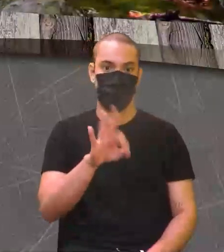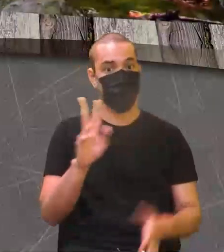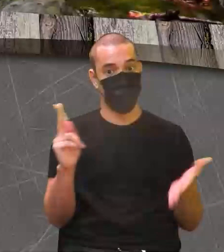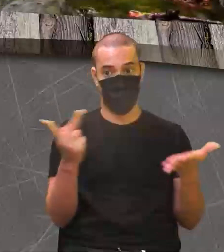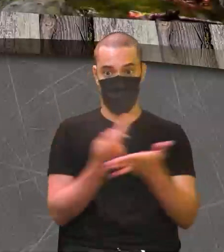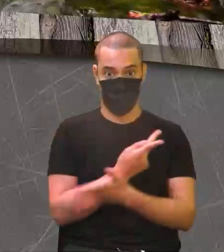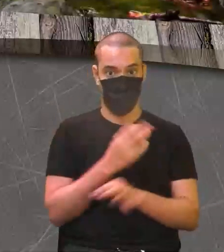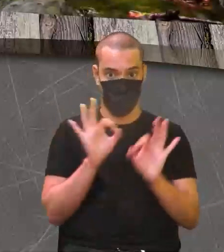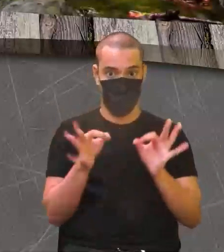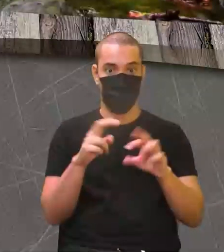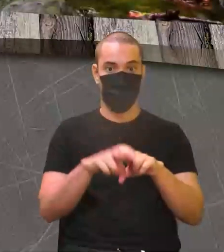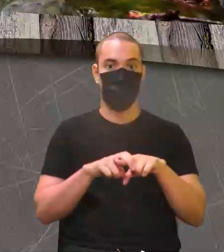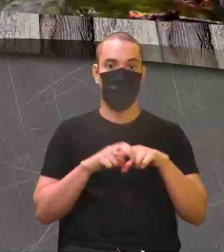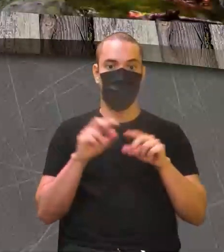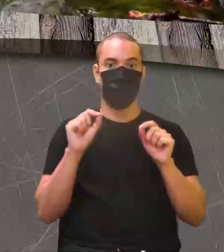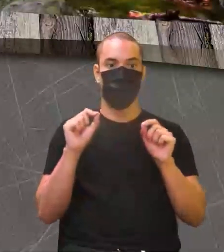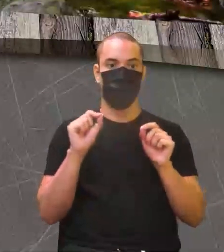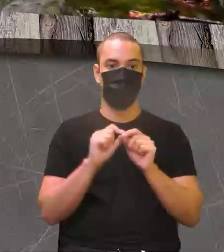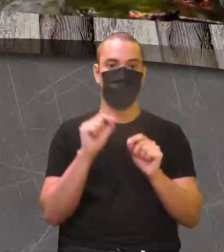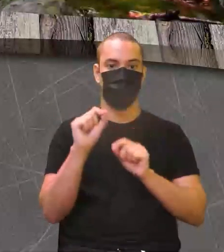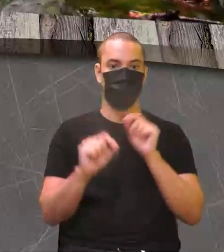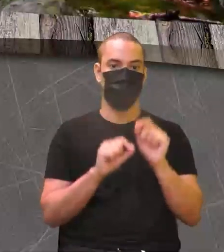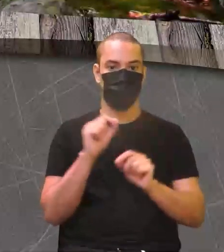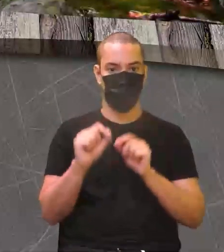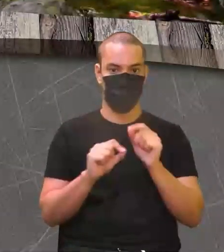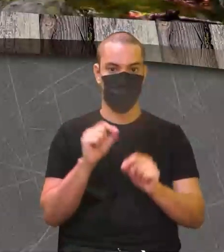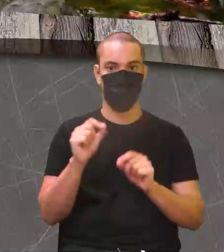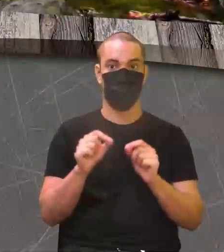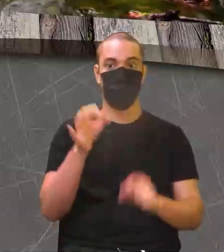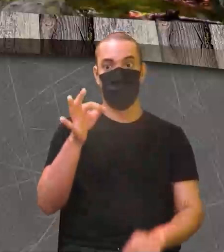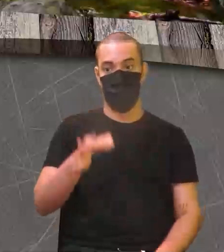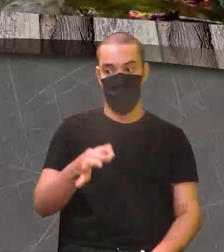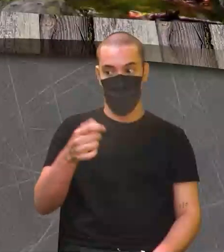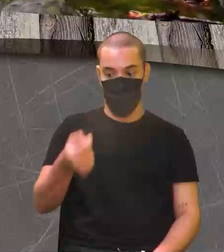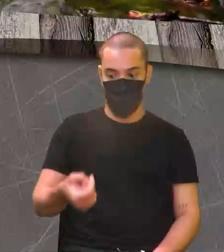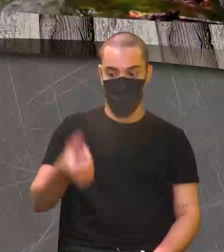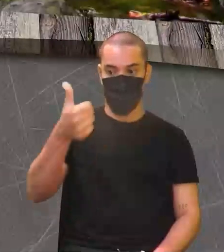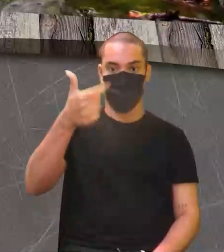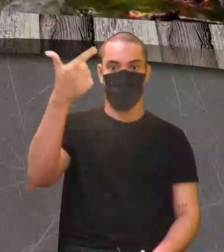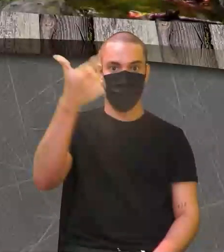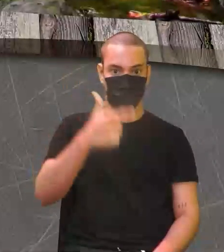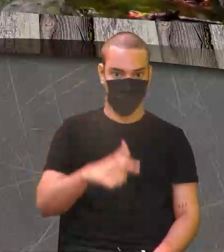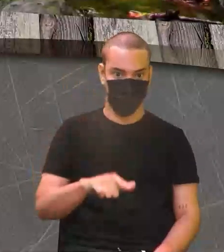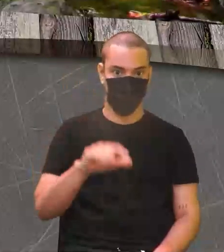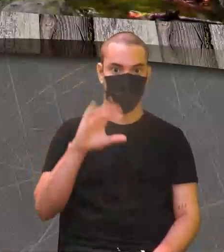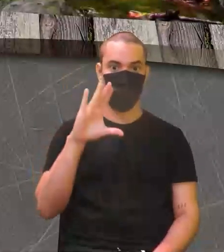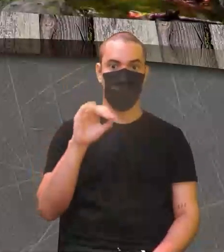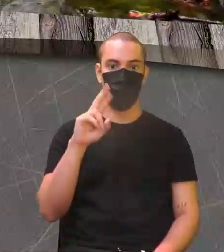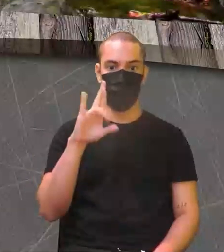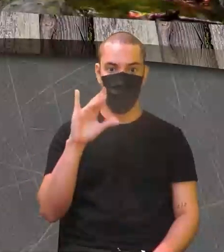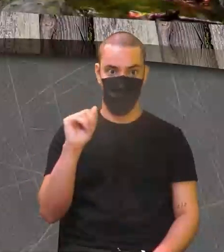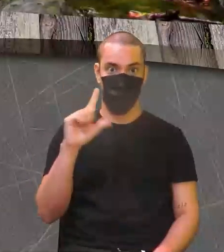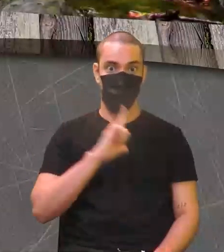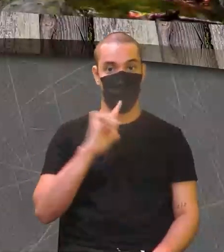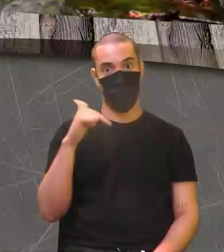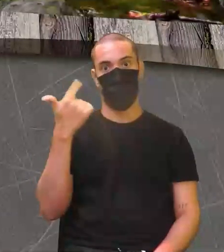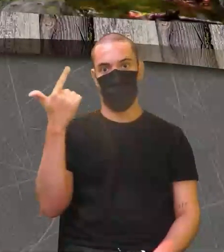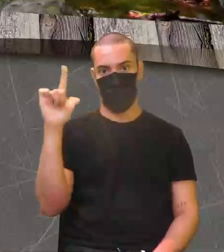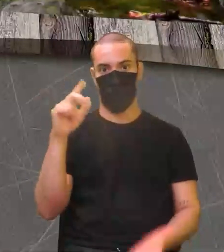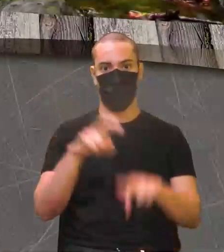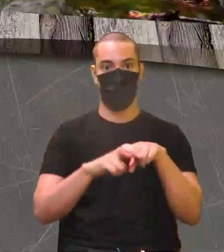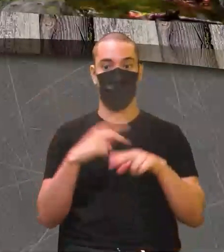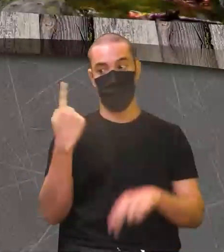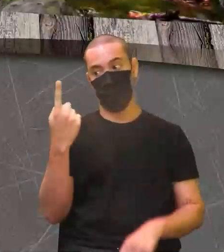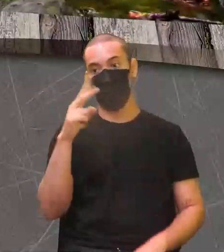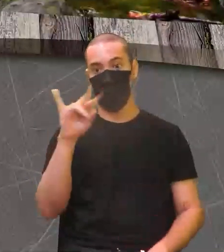aí, eu jogo essa moeda novamente de sair coroa, eu tenho o outro evento. Se um